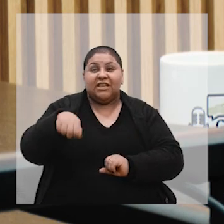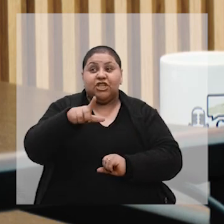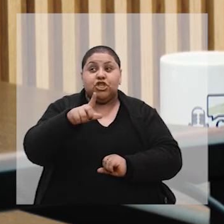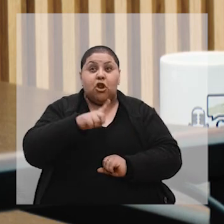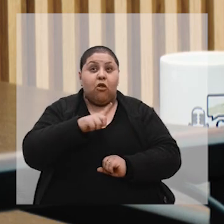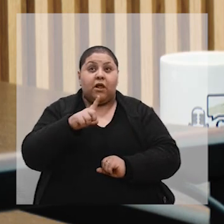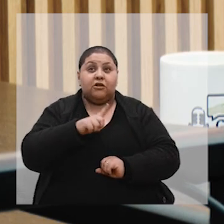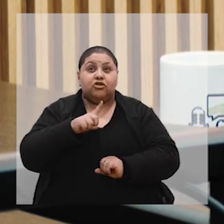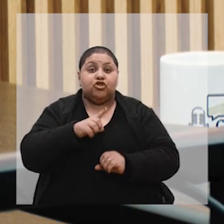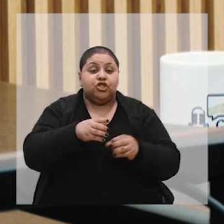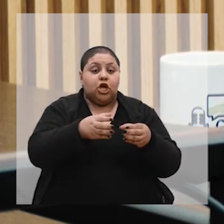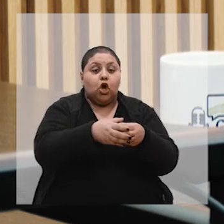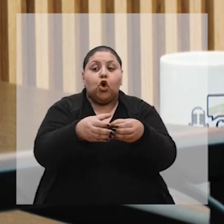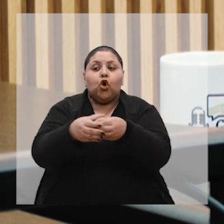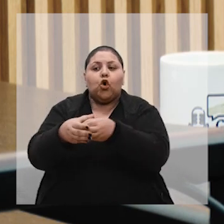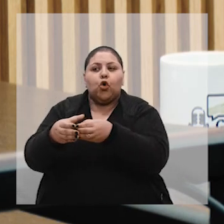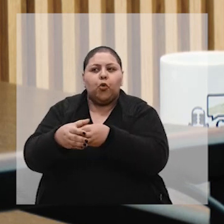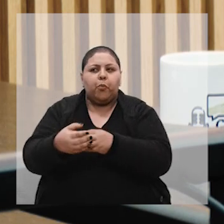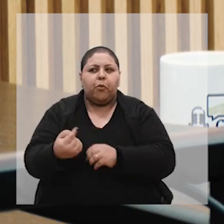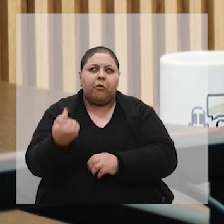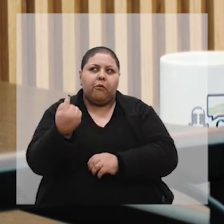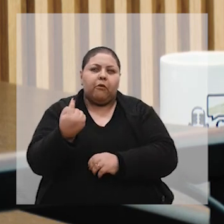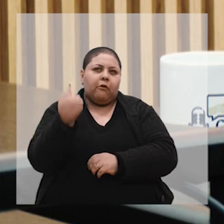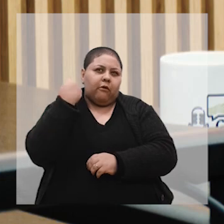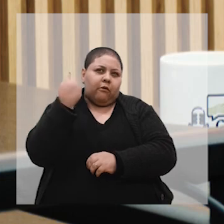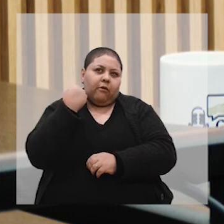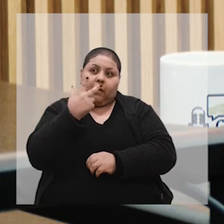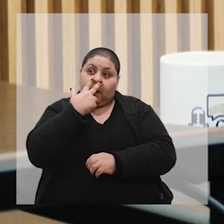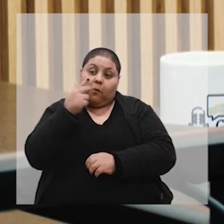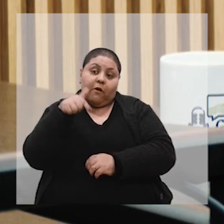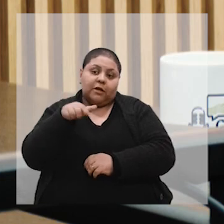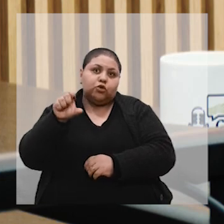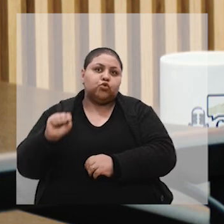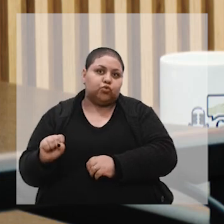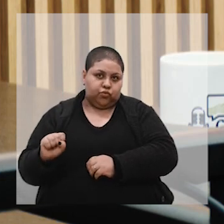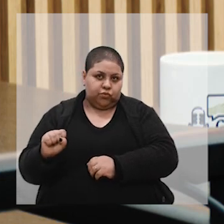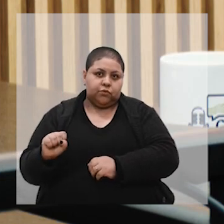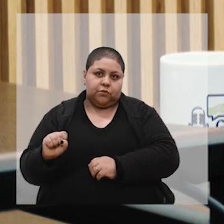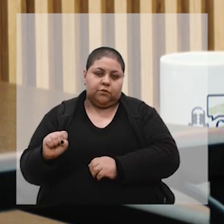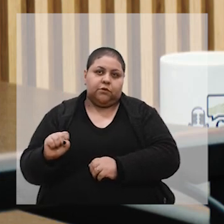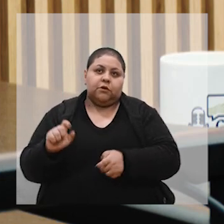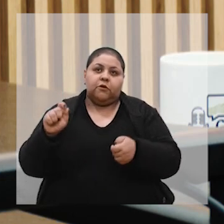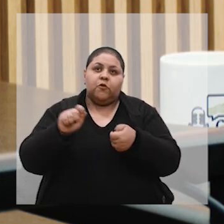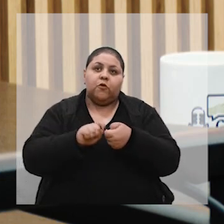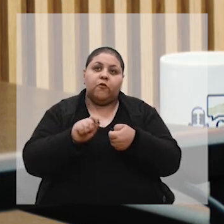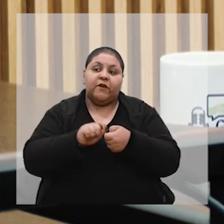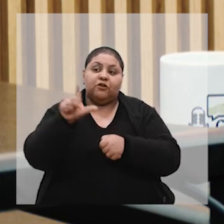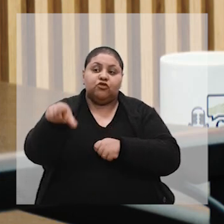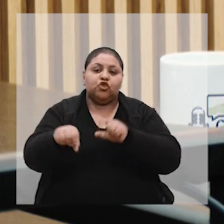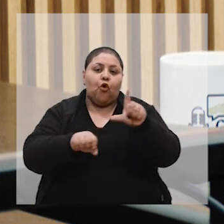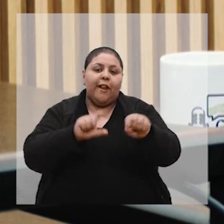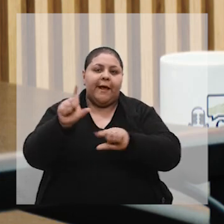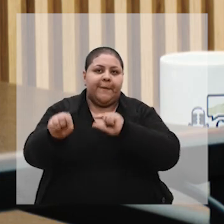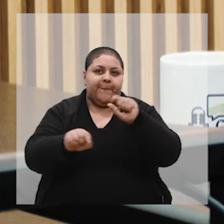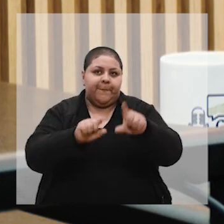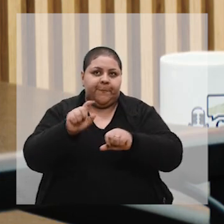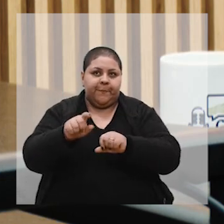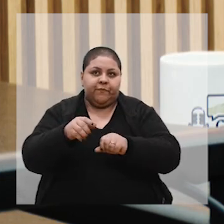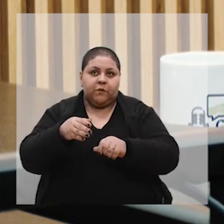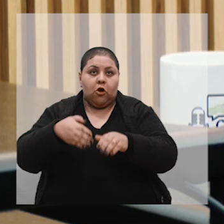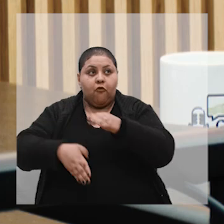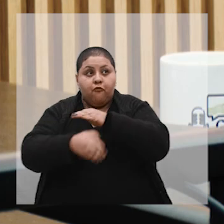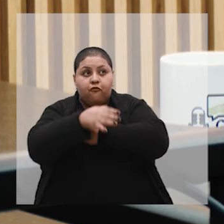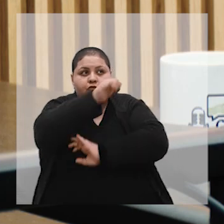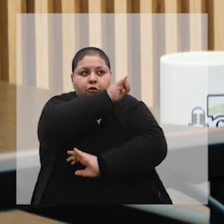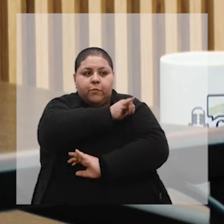a gente não tinha times naquela época, como a gente tem aqui no sul do Brasil agora. Então era feita através de seletivas. Fui pro